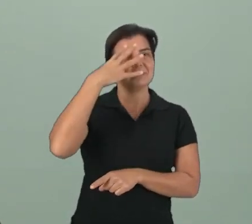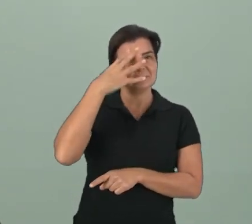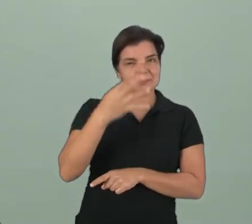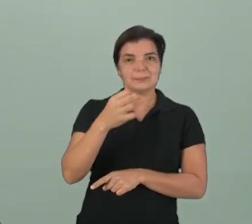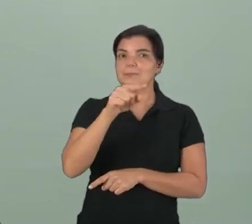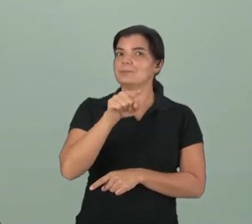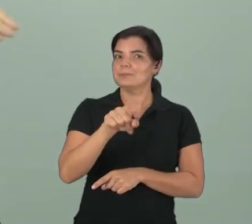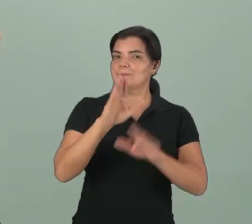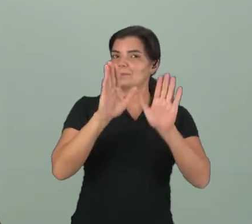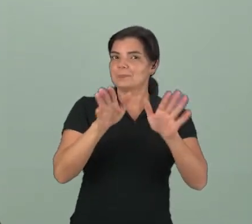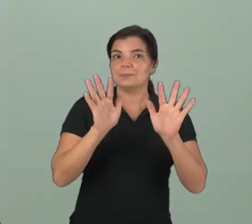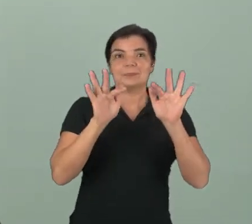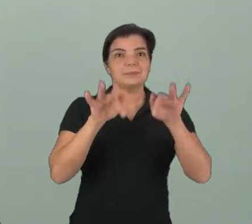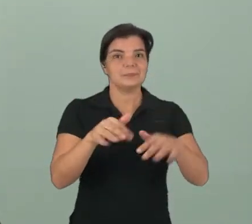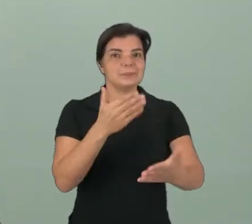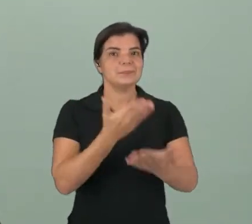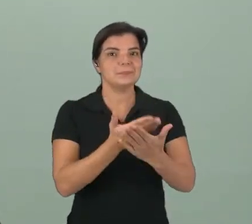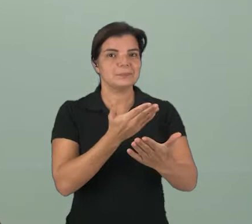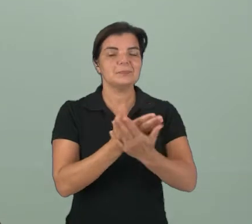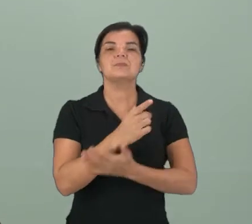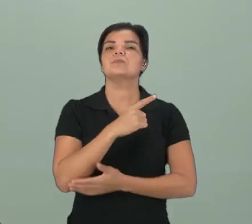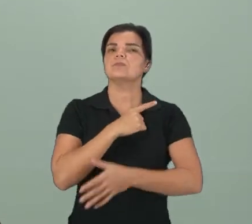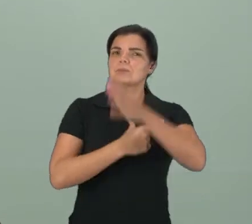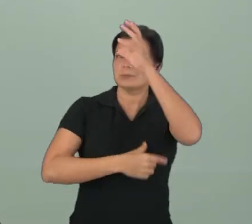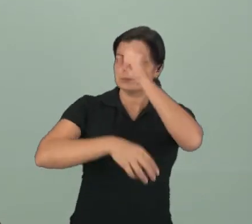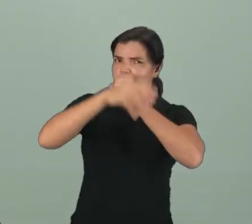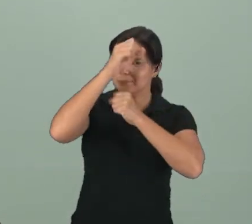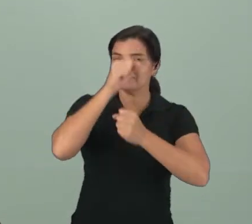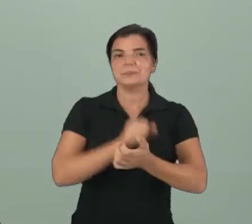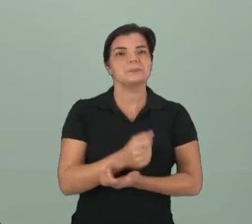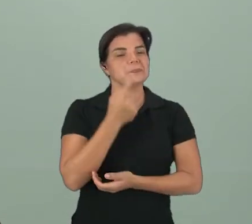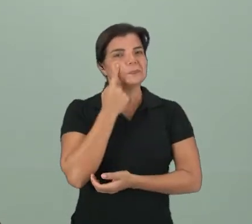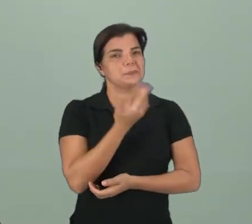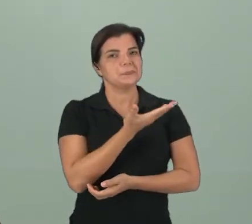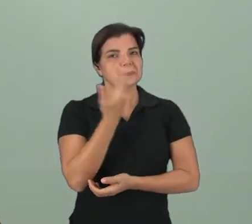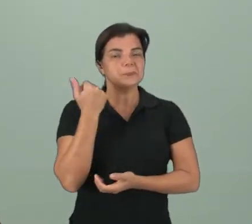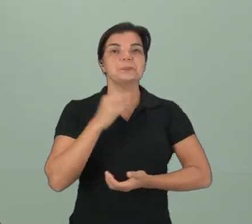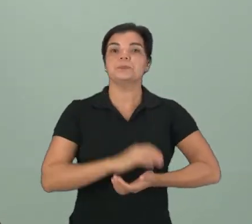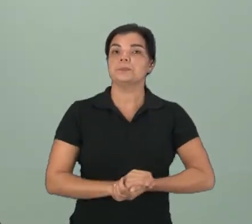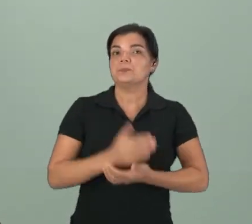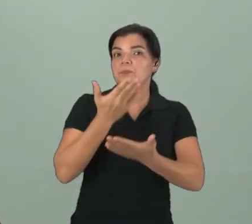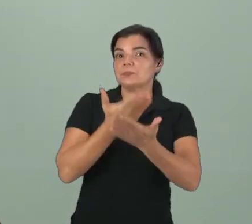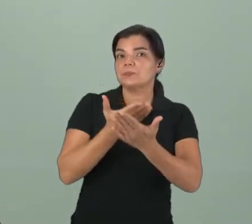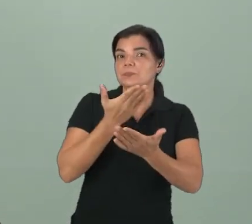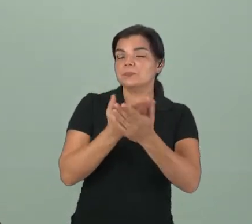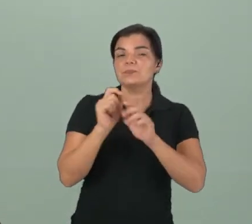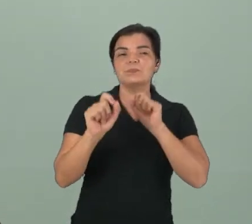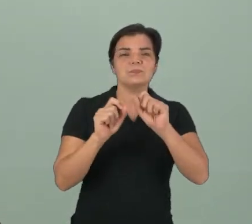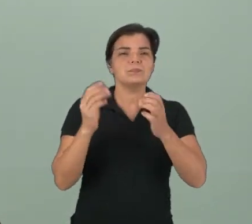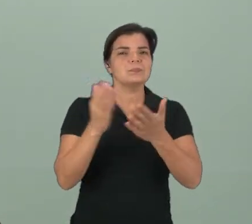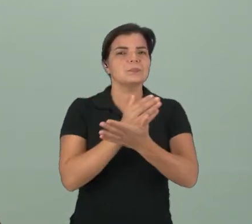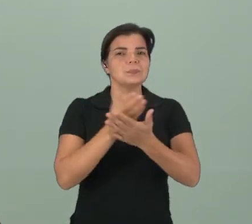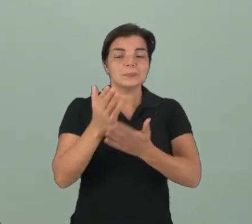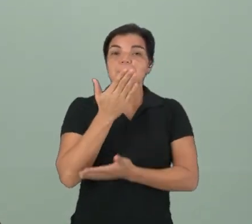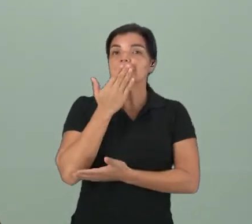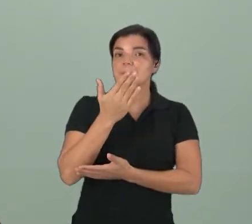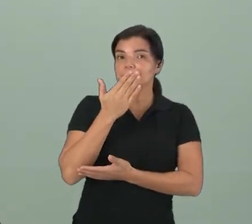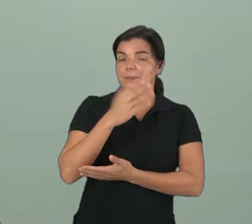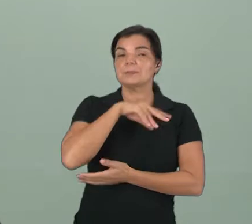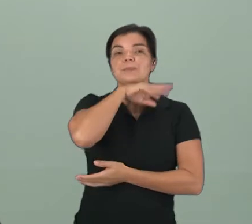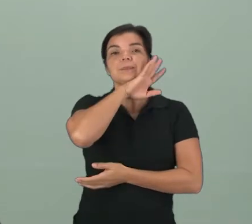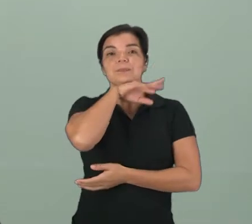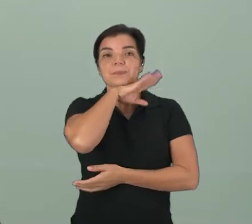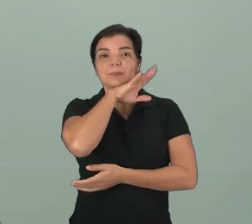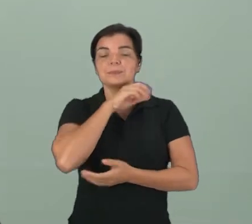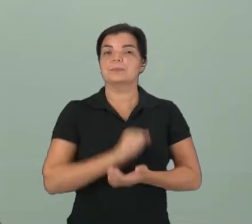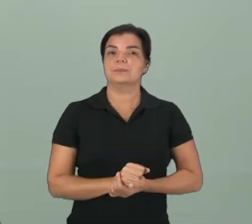certeza você, ao final dela, terá muito aprendizado. Então vem comigo. Vamos hoje estudar sobre alguns tipos de animais,